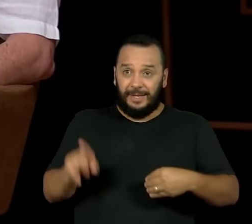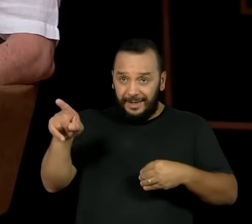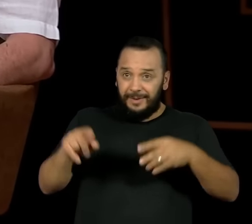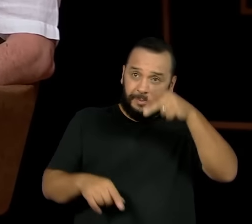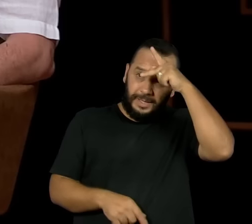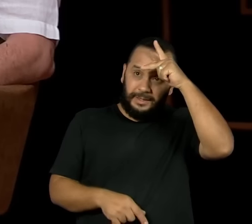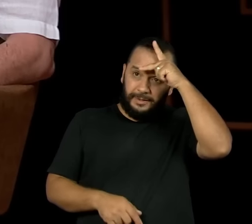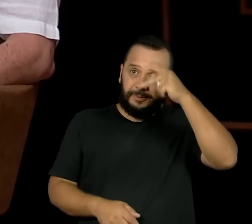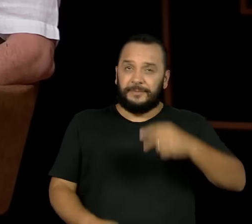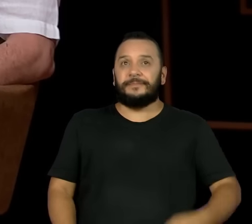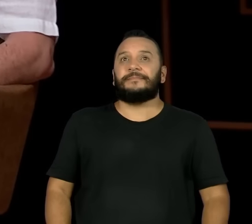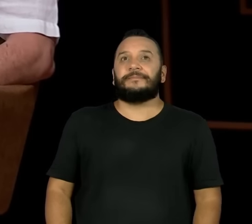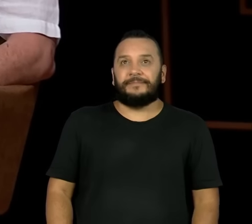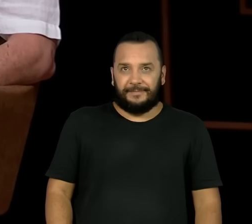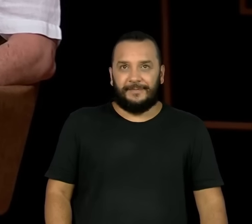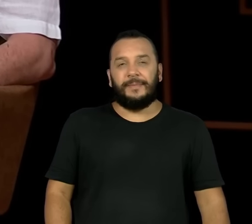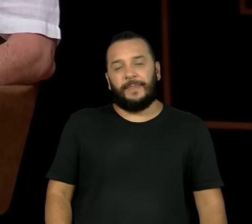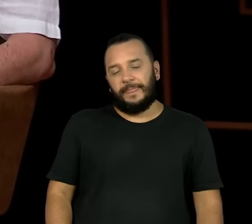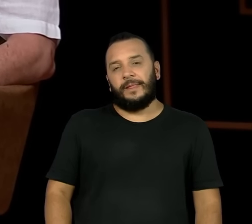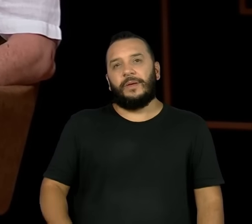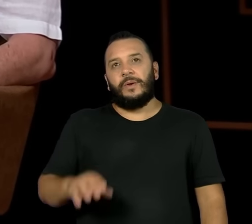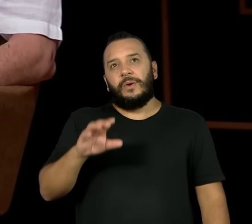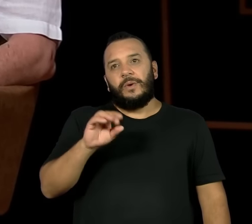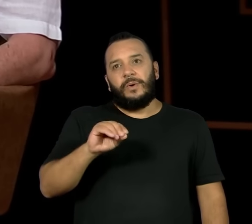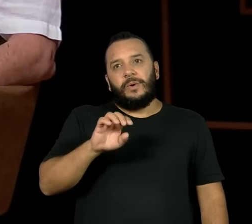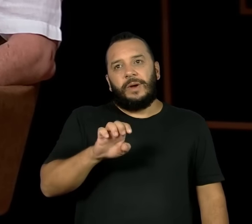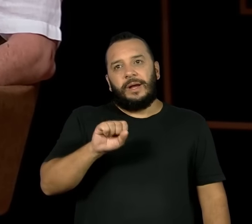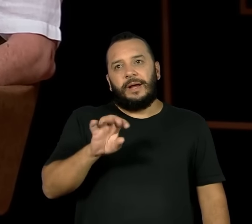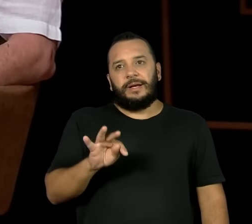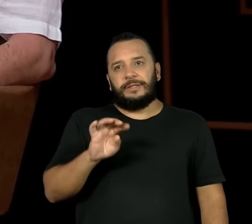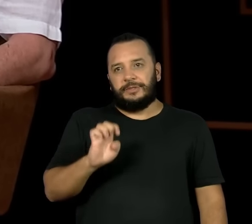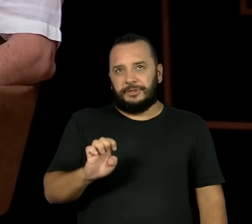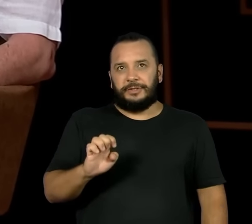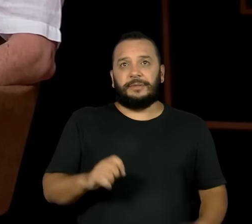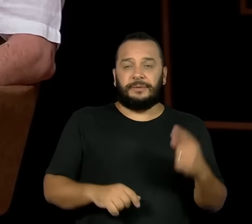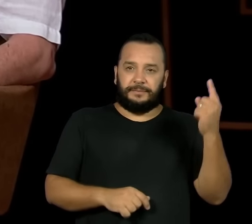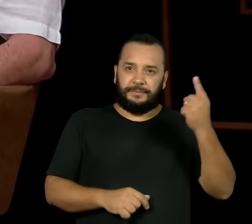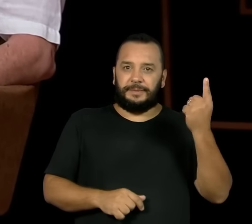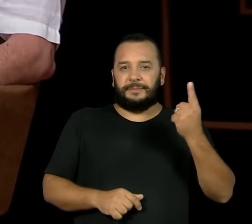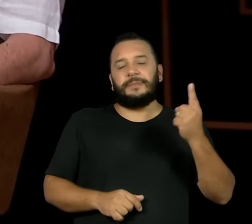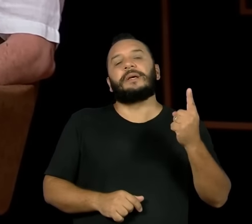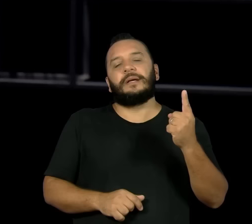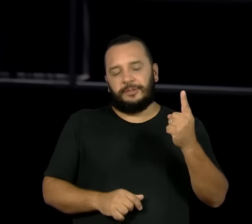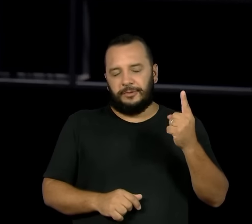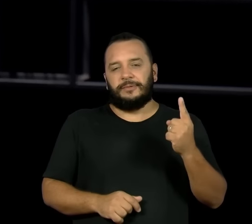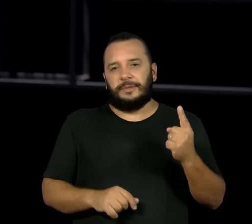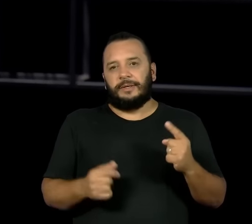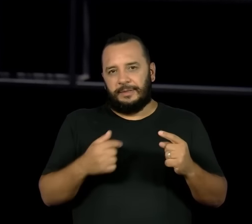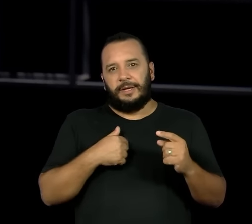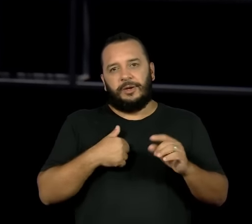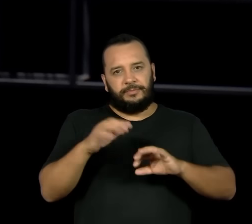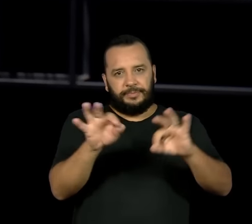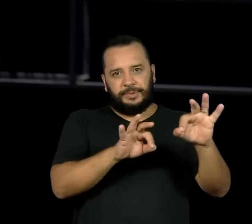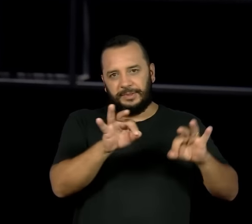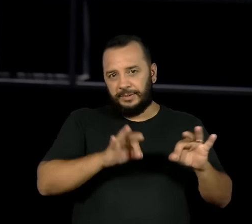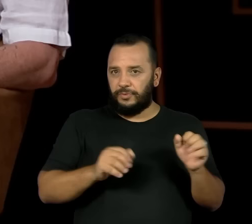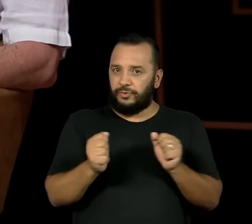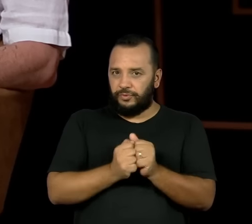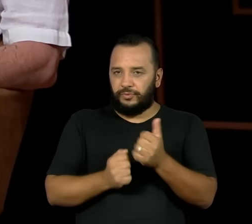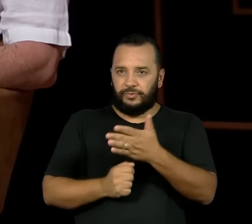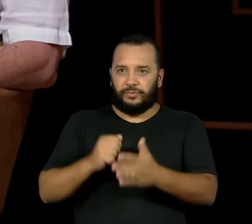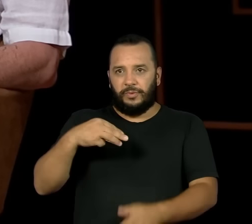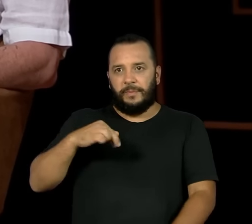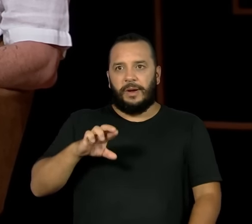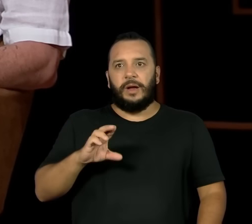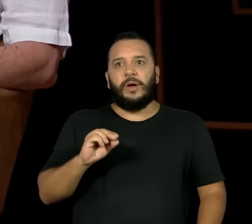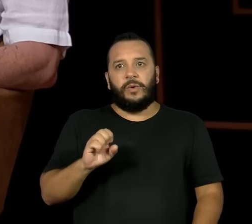e e o Oeste foi realmente a primeira produção que eu fiz e fizemos juntos ele sempre